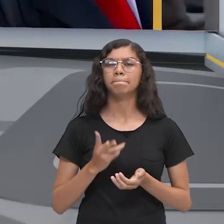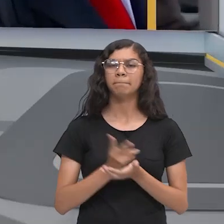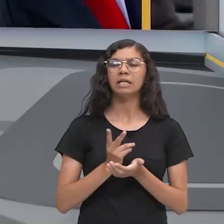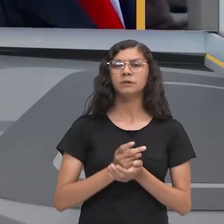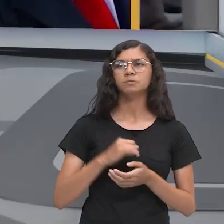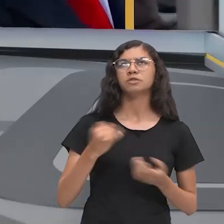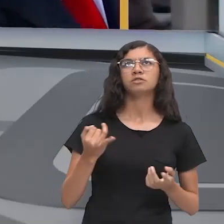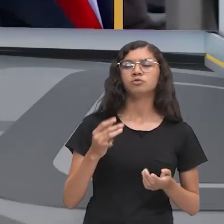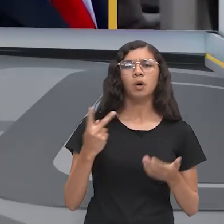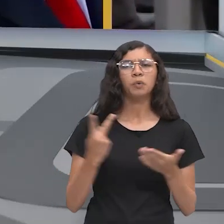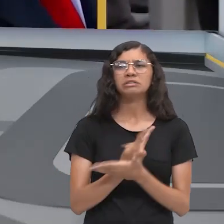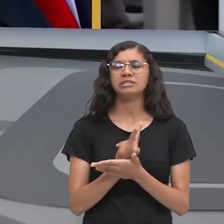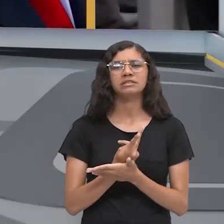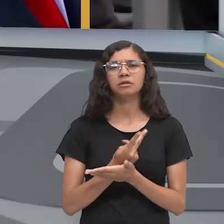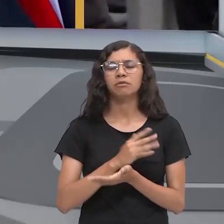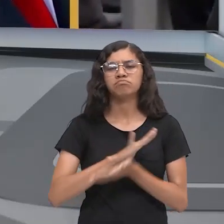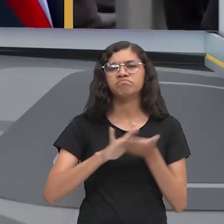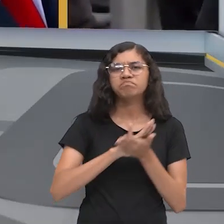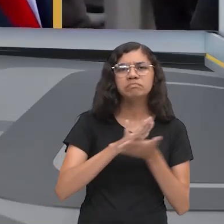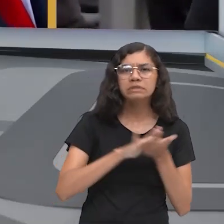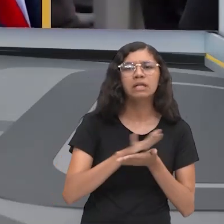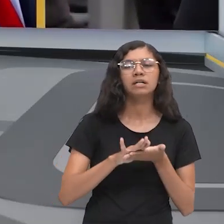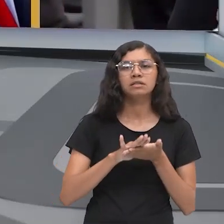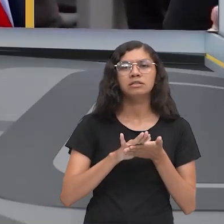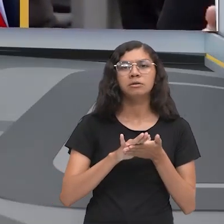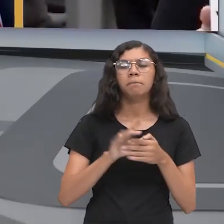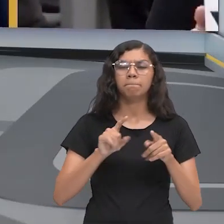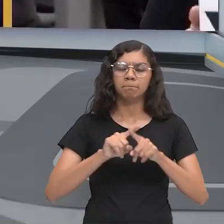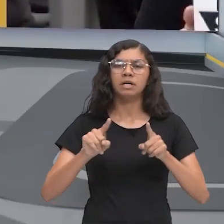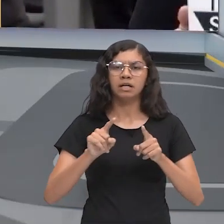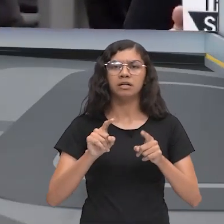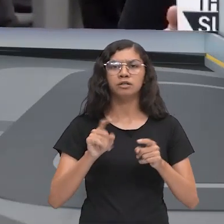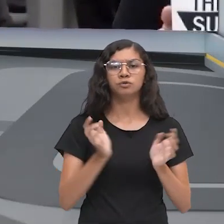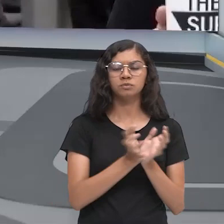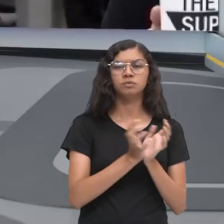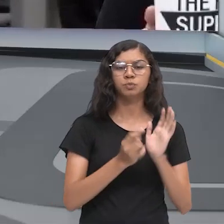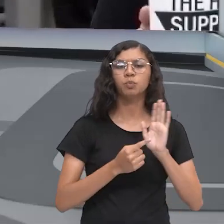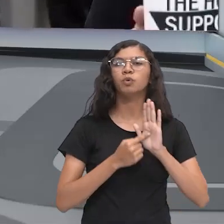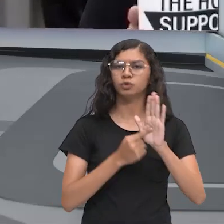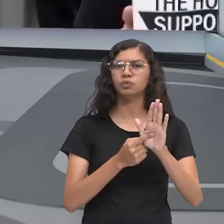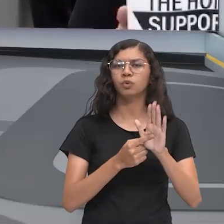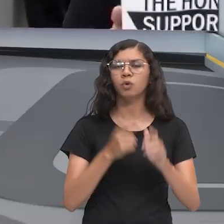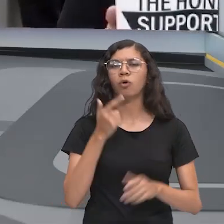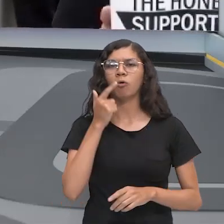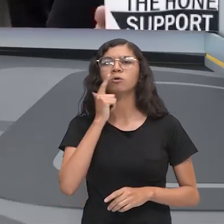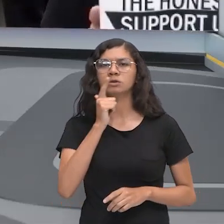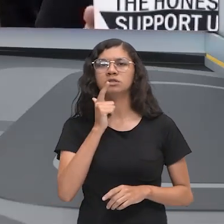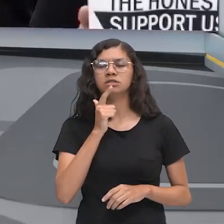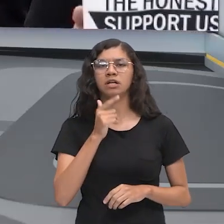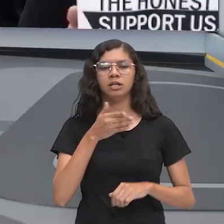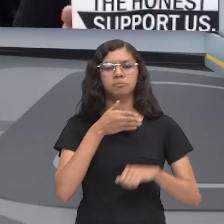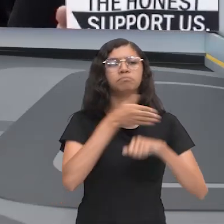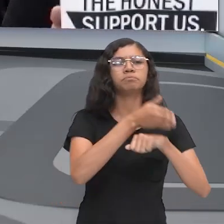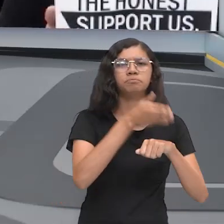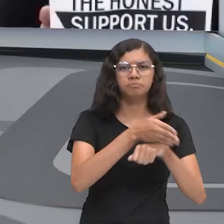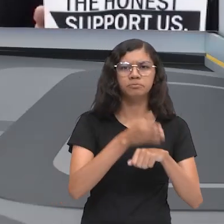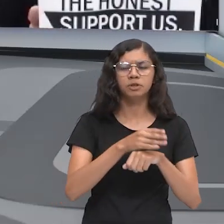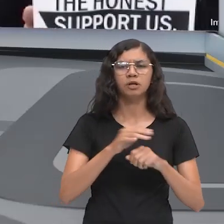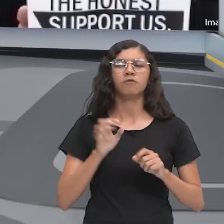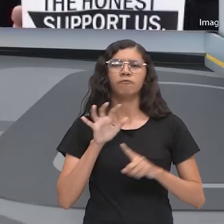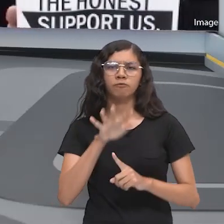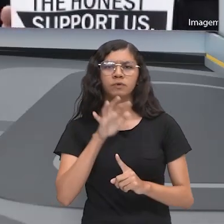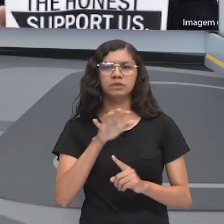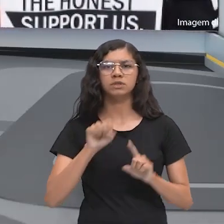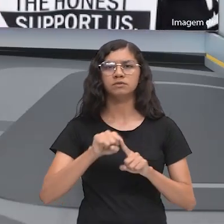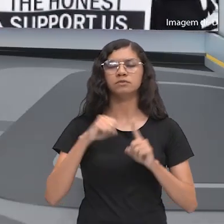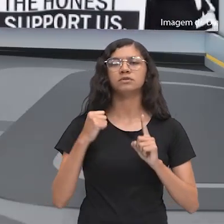concretas, demonstrou que eles têm a capacidade de intervir na sociedade, né? Então, é aquilo que eu expliquei